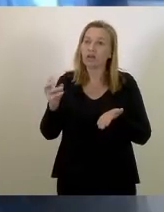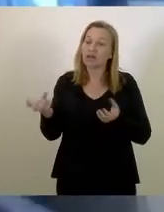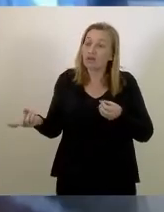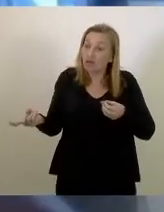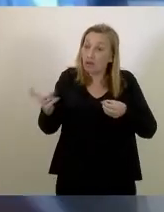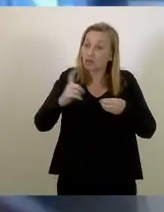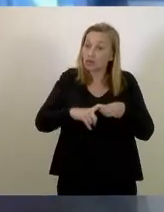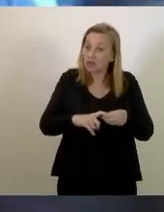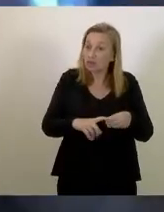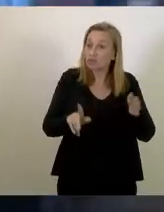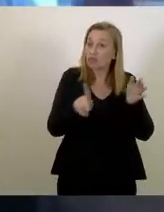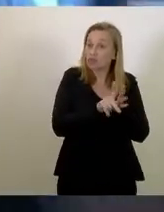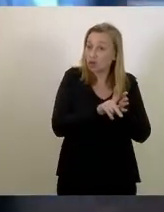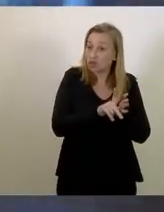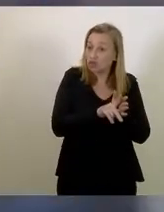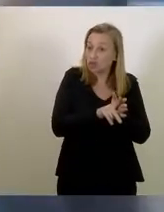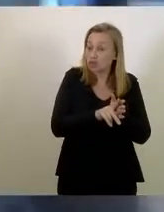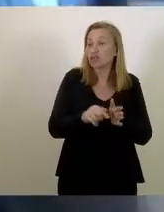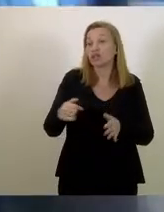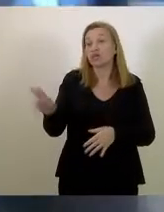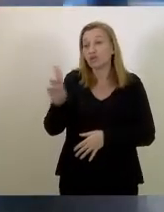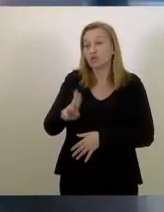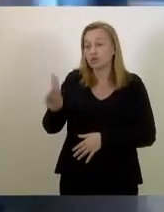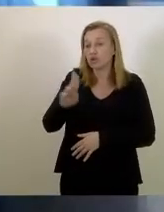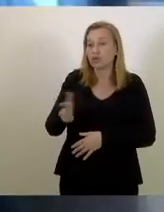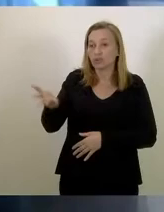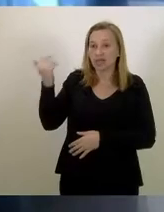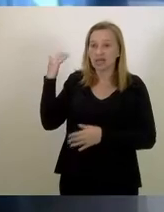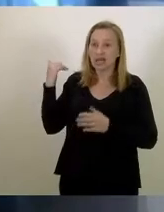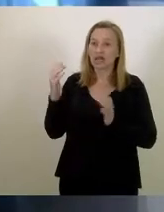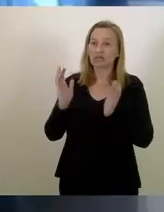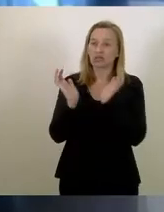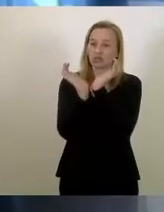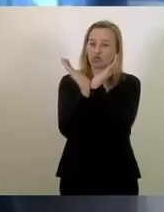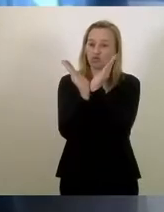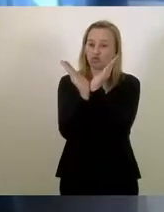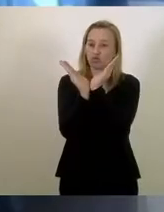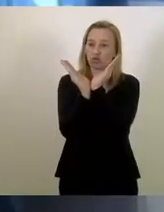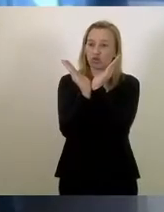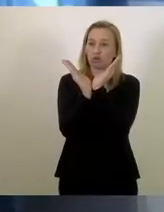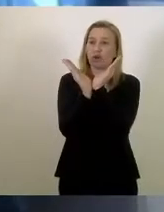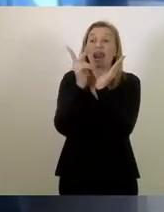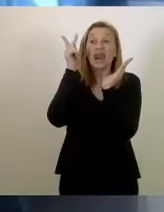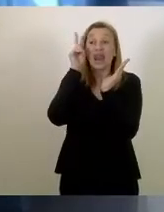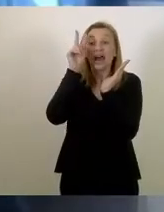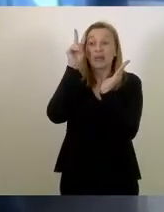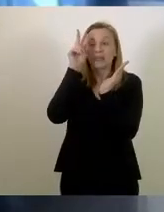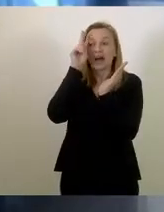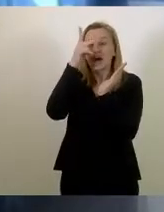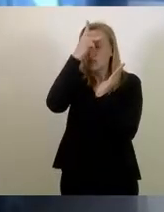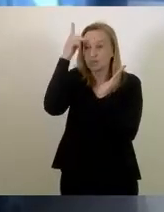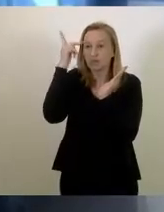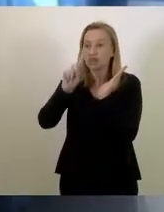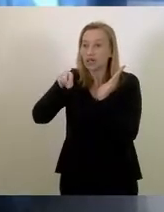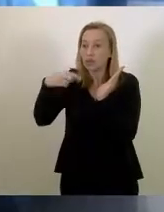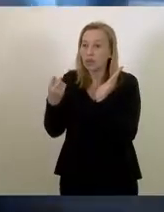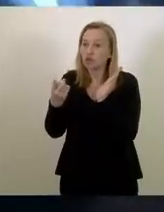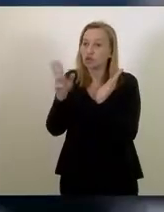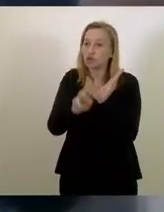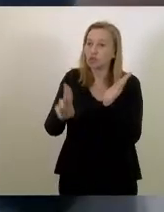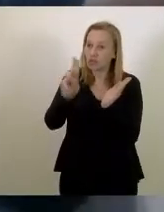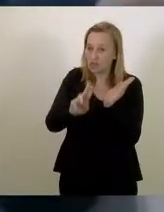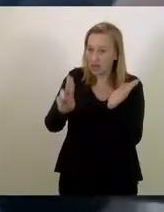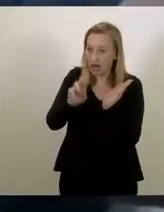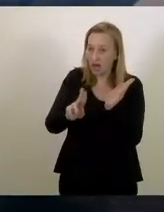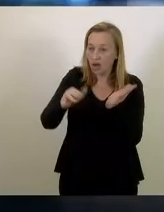inclusive com um símbolo que a gente usou na época que era um funil para lembrar para as pessoas para depois de usar o óleo usar o